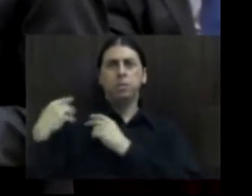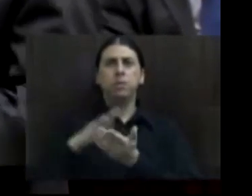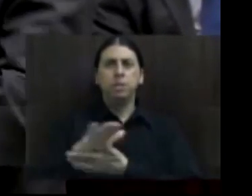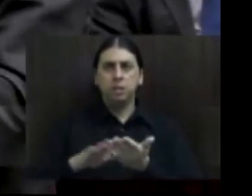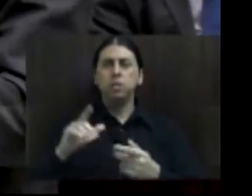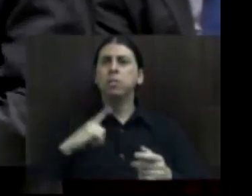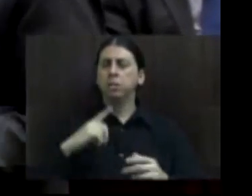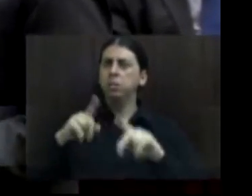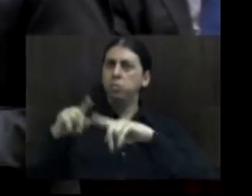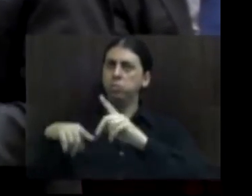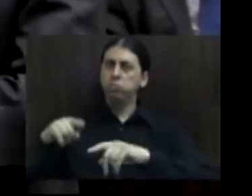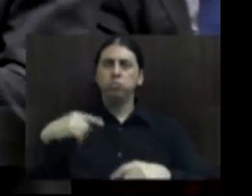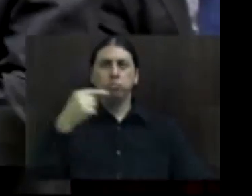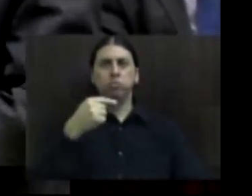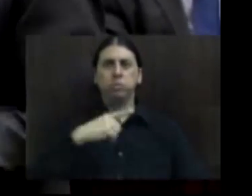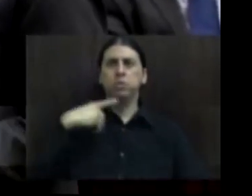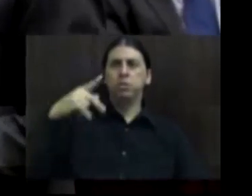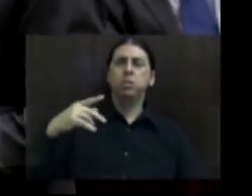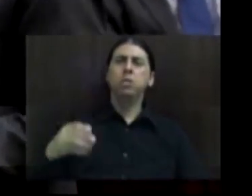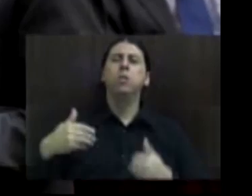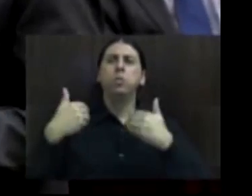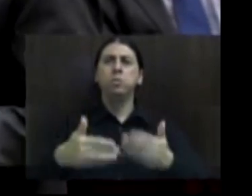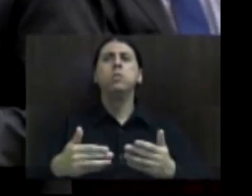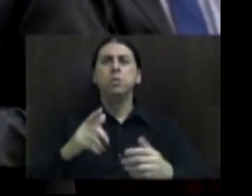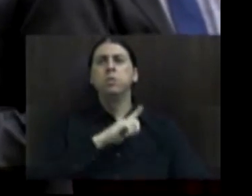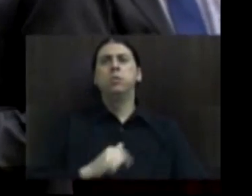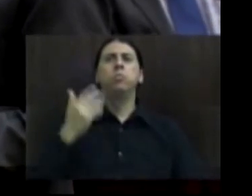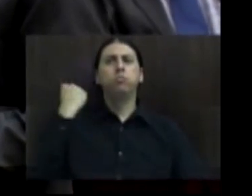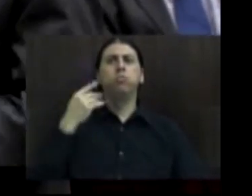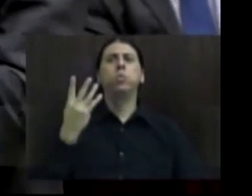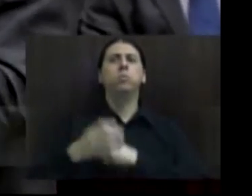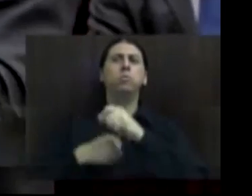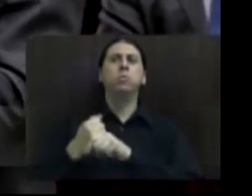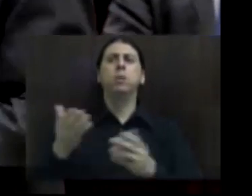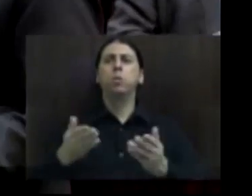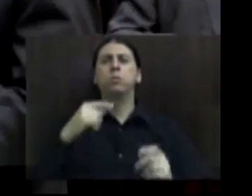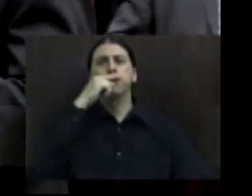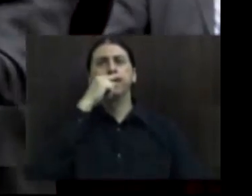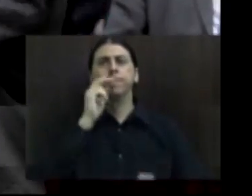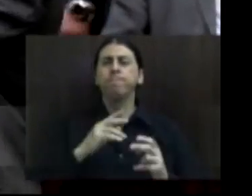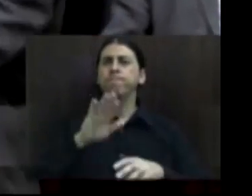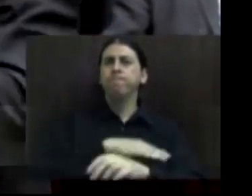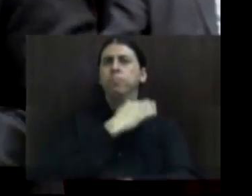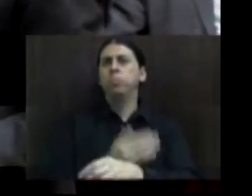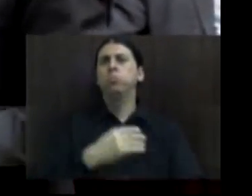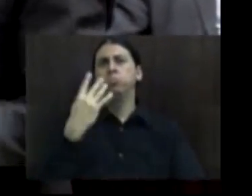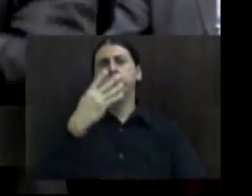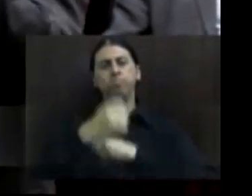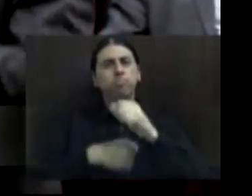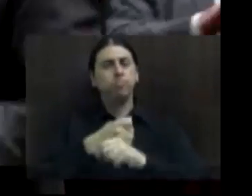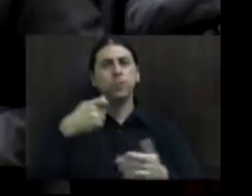que esses produtos negativos da a sua herança governamental ainda seja vivida por este governo durante todo o seu quadriênio